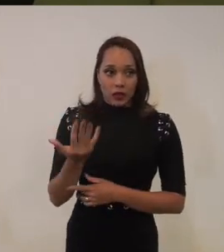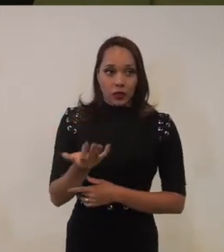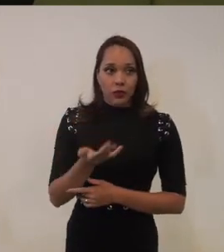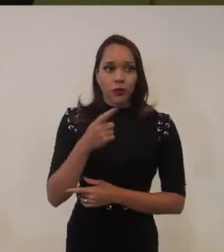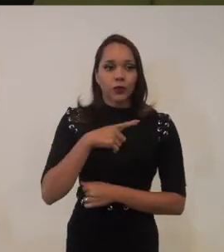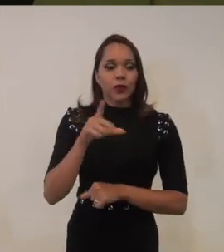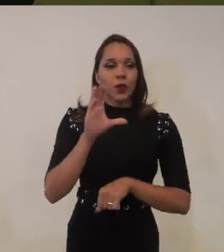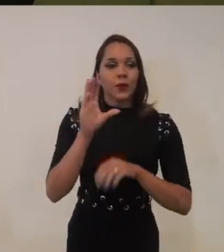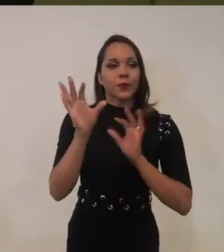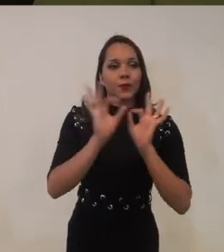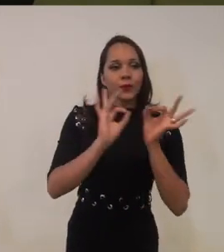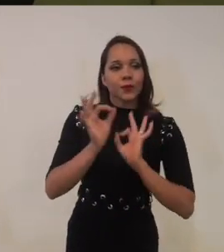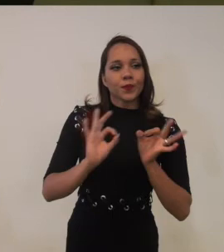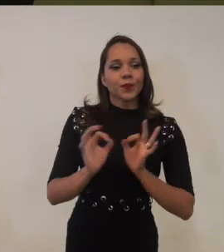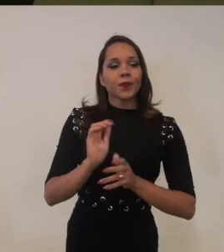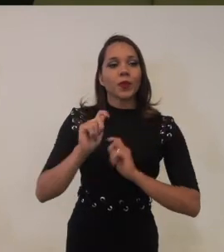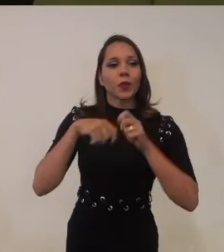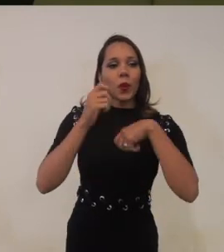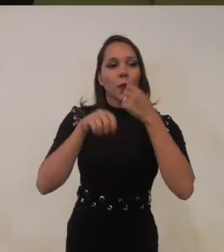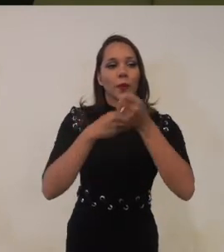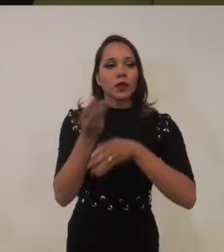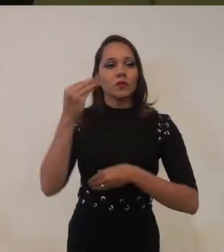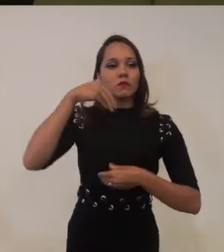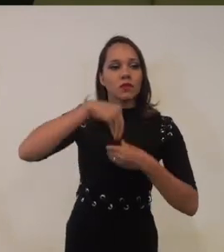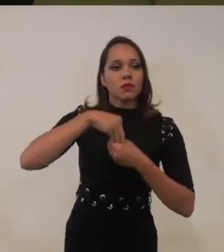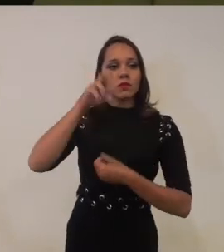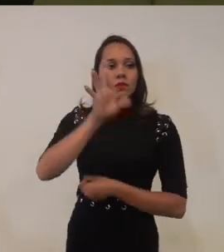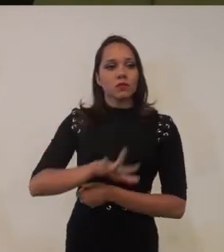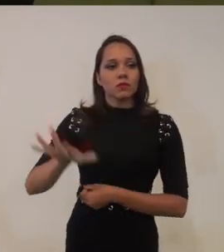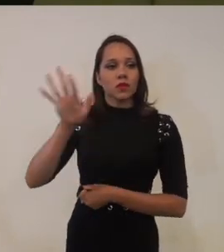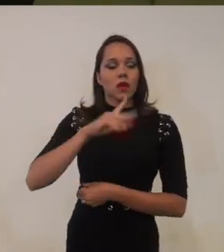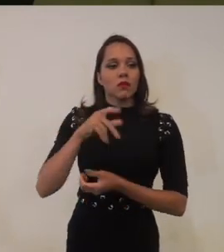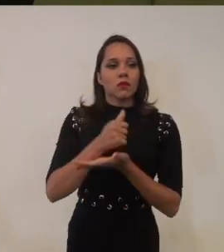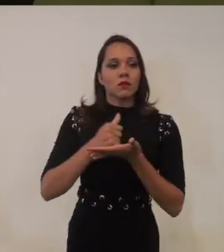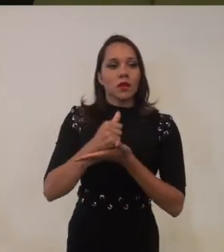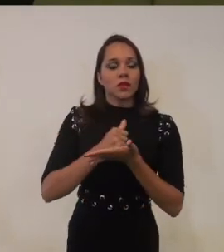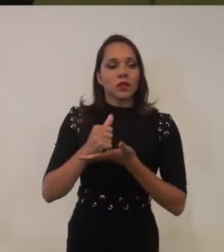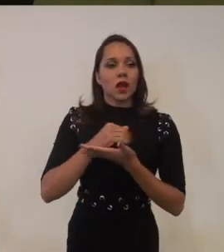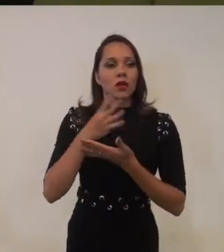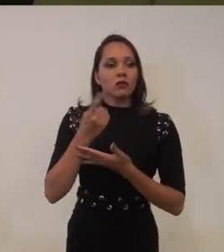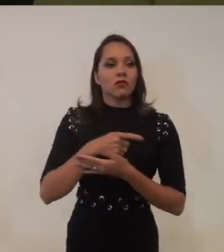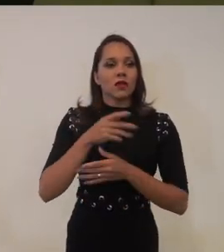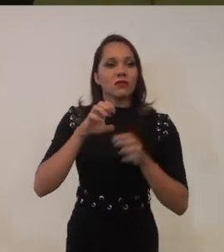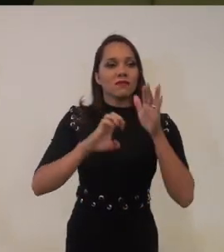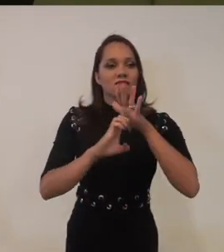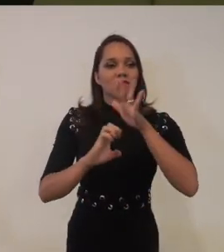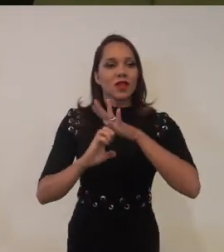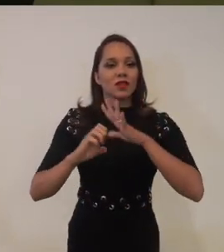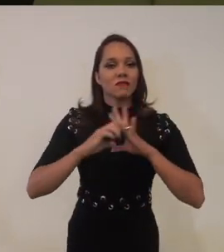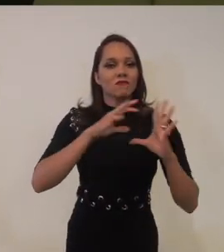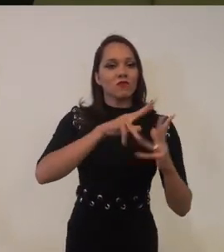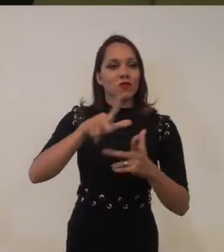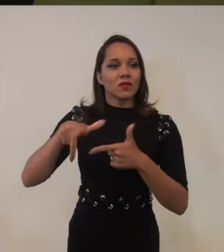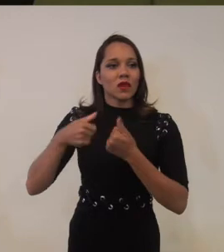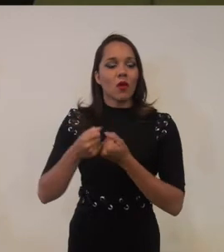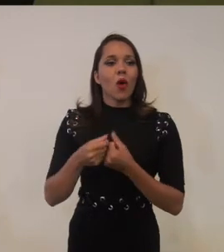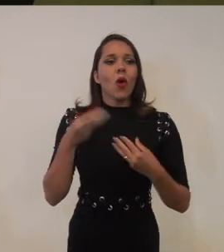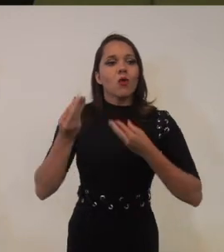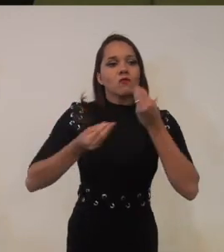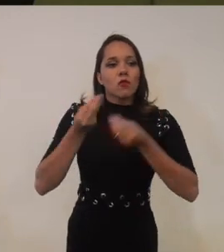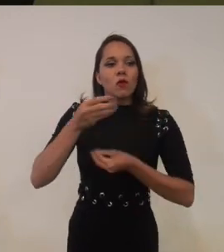da construção do comércio intra-regional foi muito baseada em cima das multinacionais. Como estão